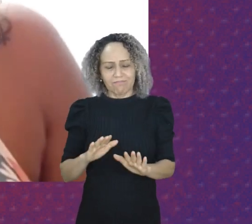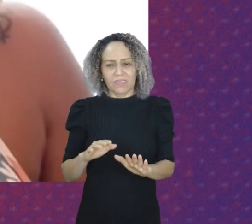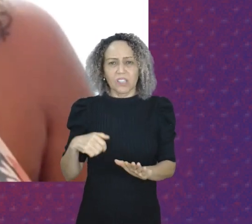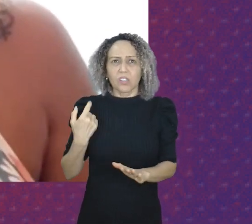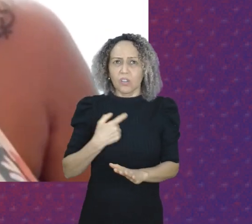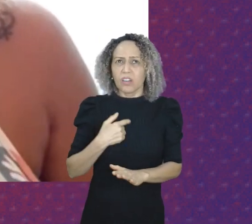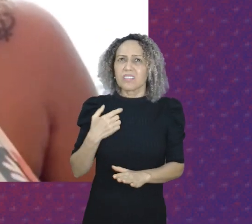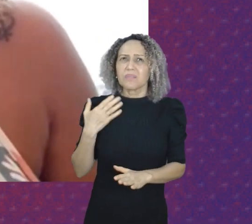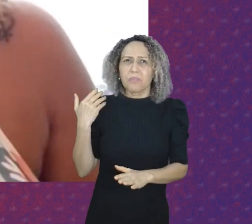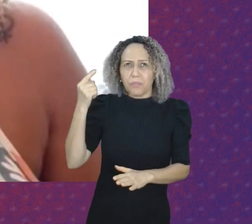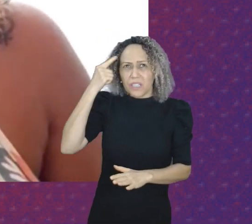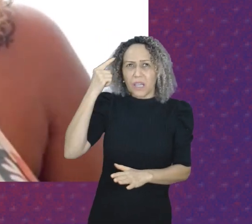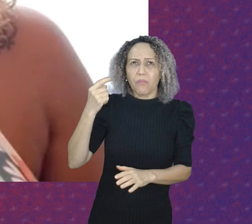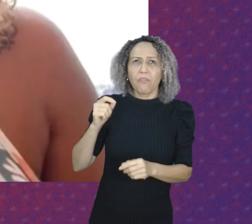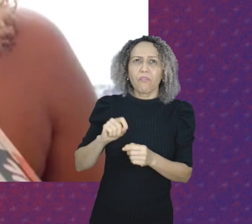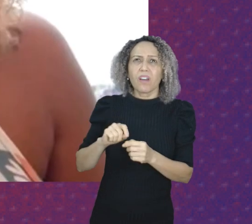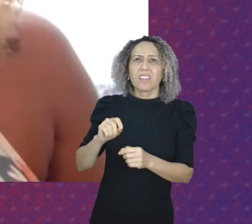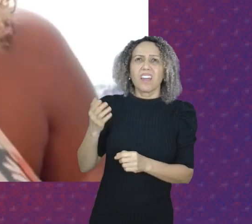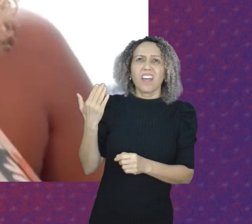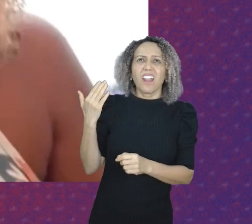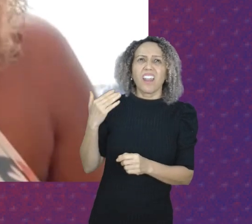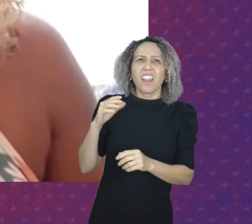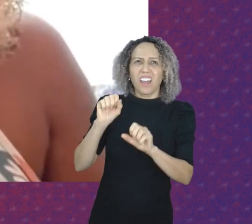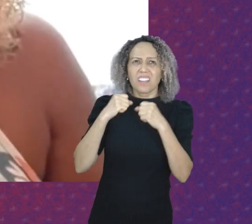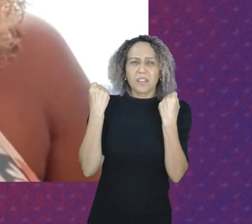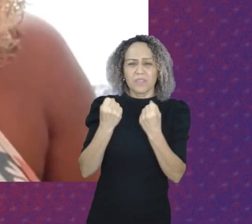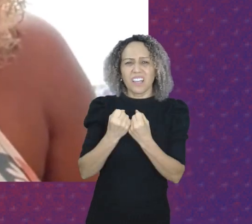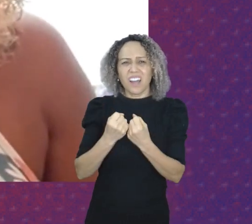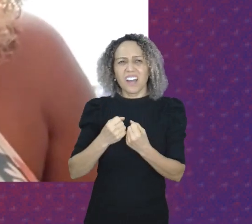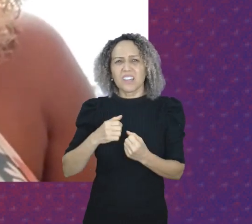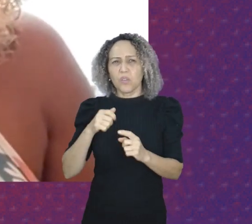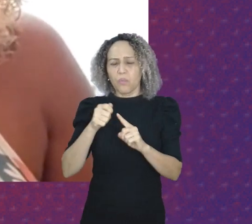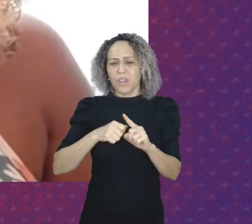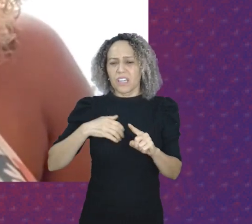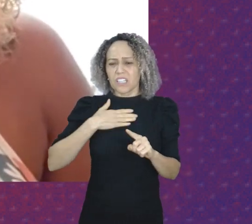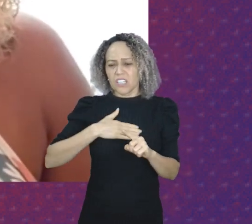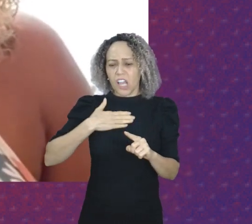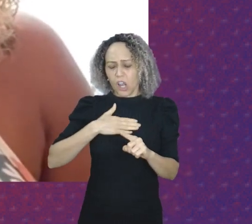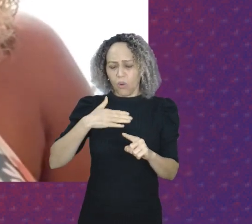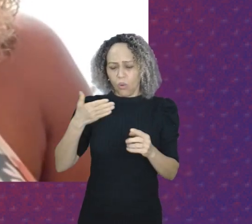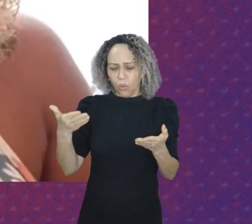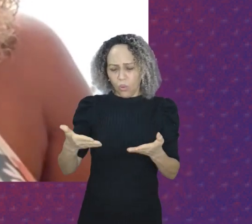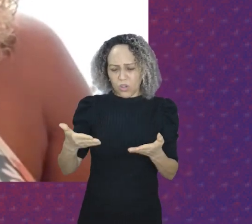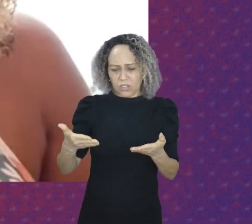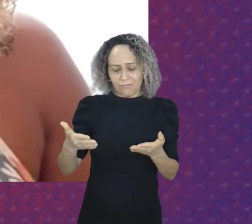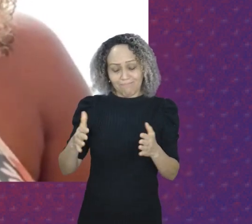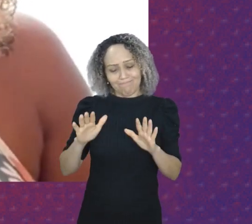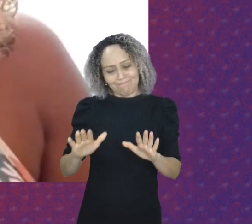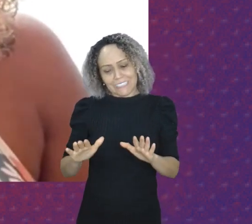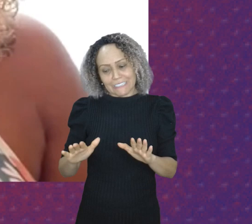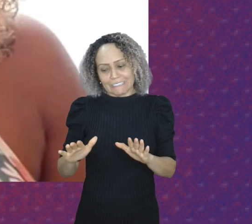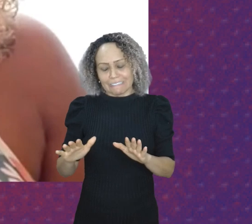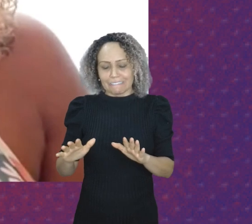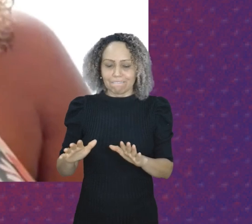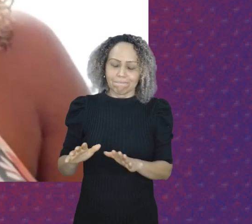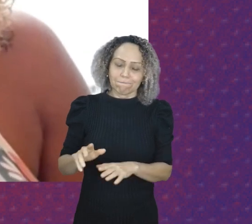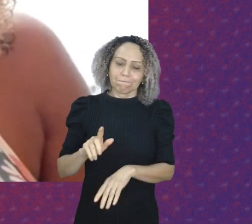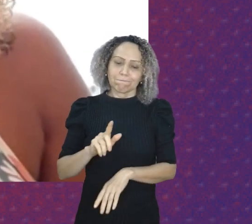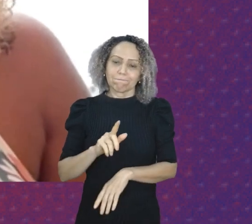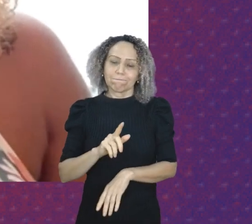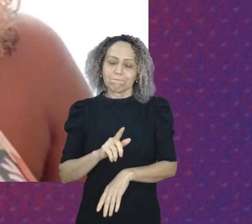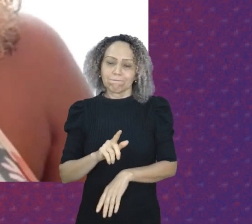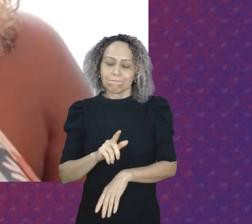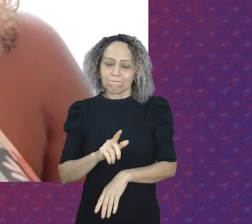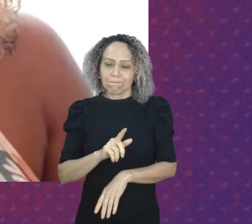infelizmente, por questões políticas, como é difícil, né? O governo federal ela vetou, de certa